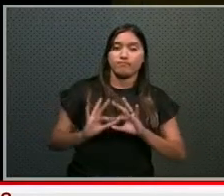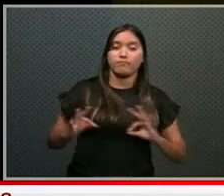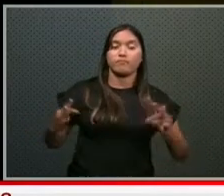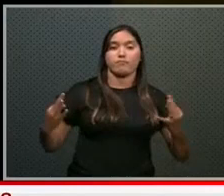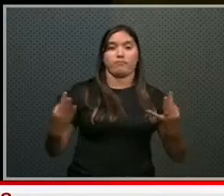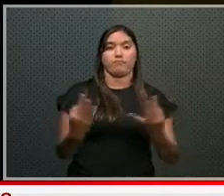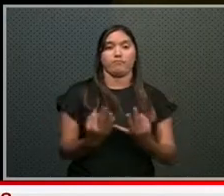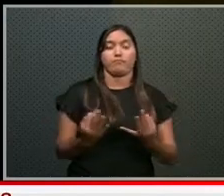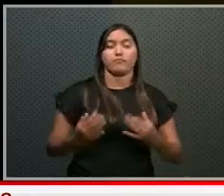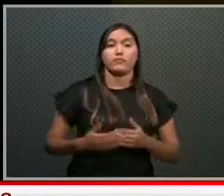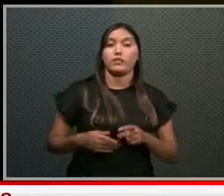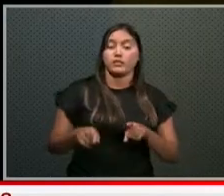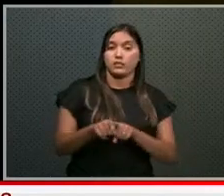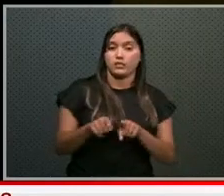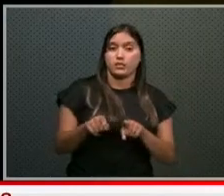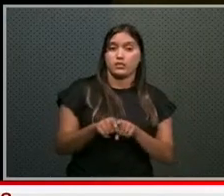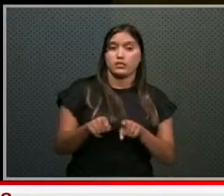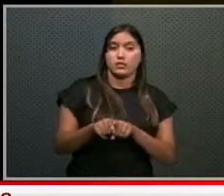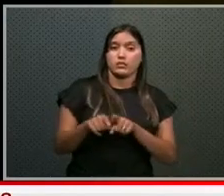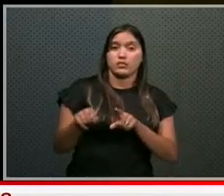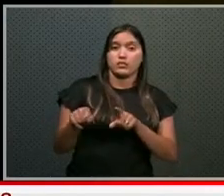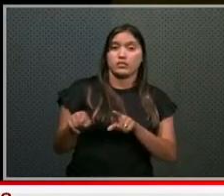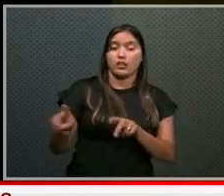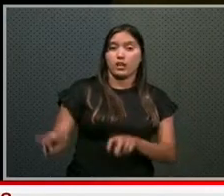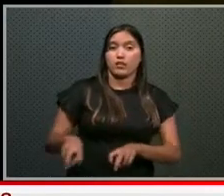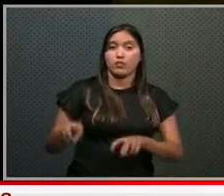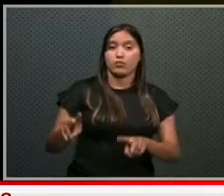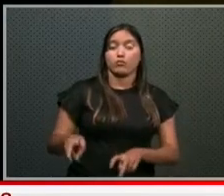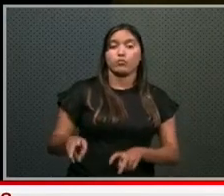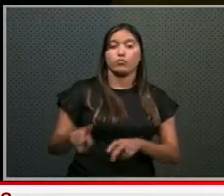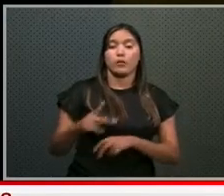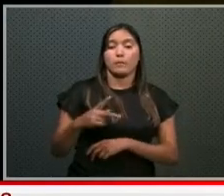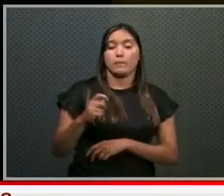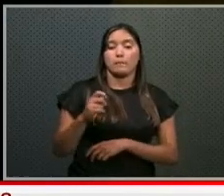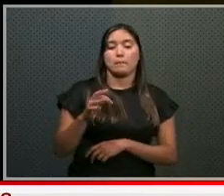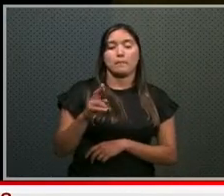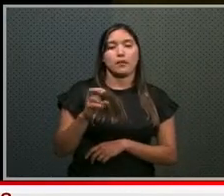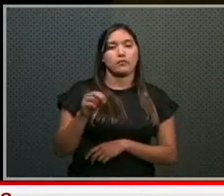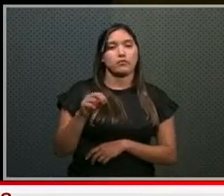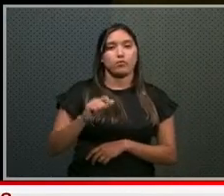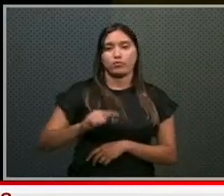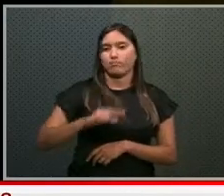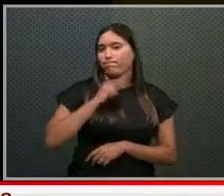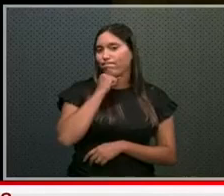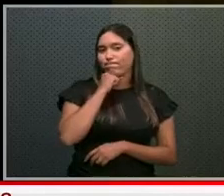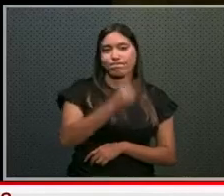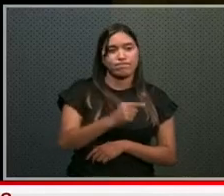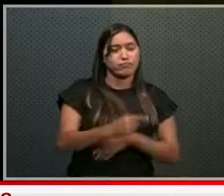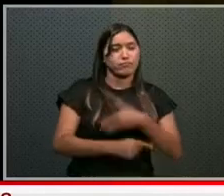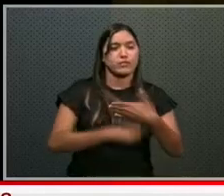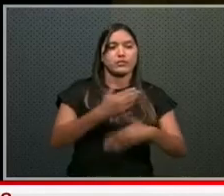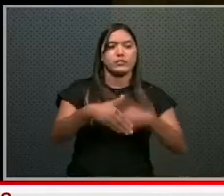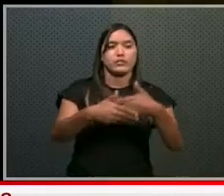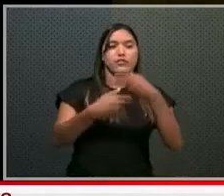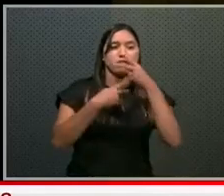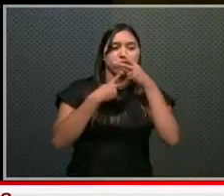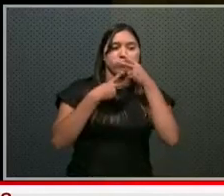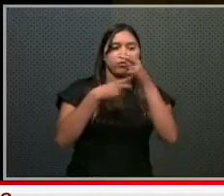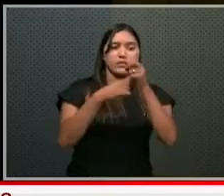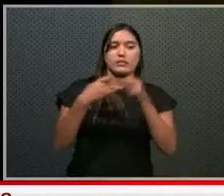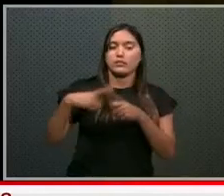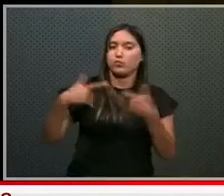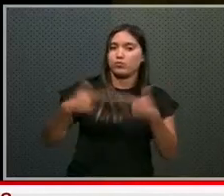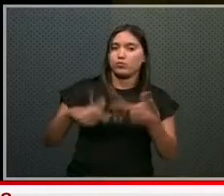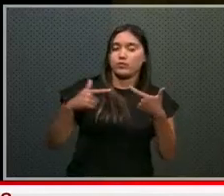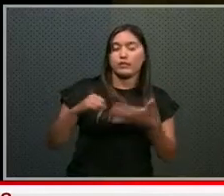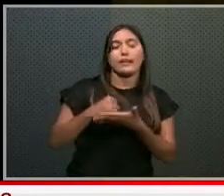e a Agricultura patronal jamais vai se desenvolver jamais vai se fortalecer se não tiver